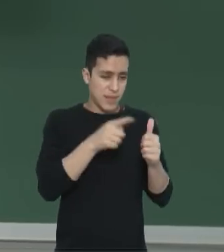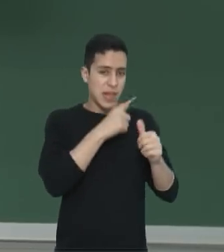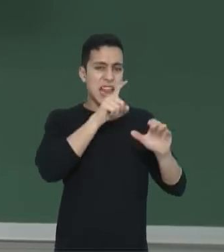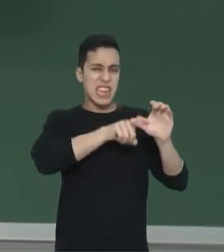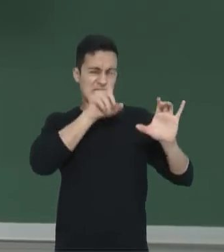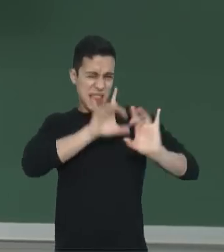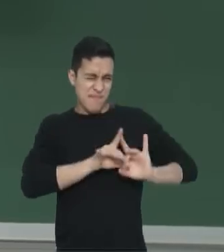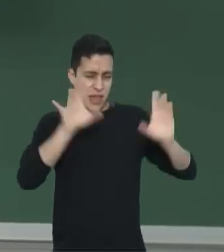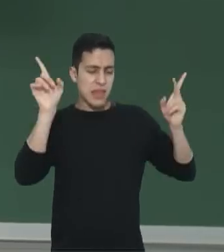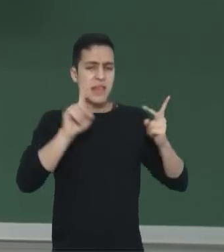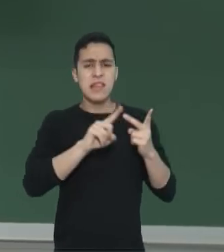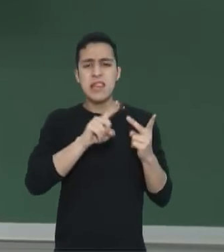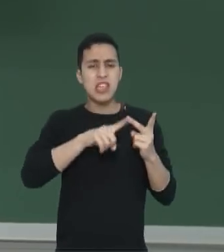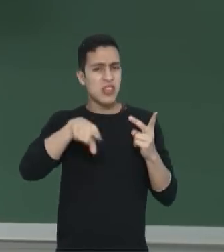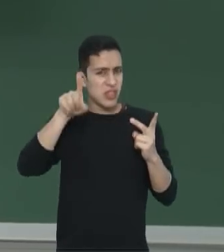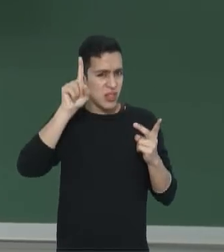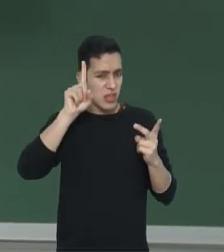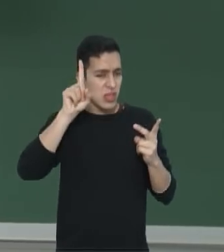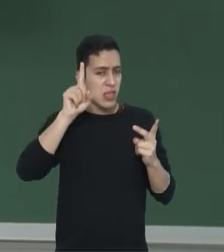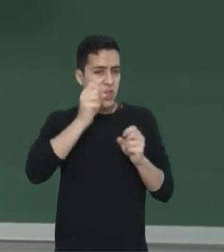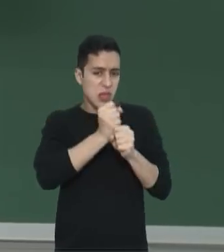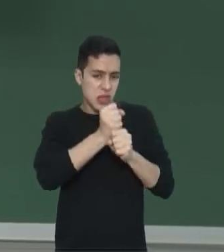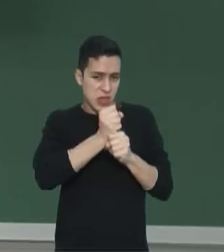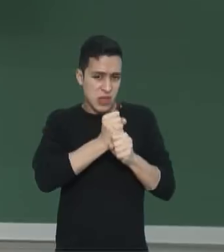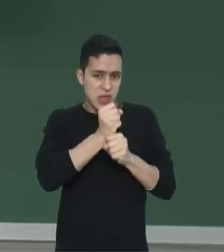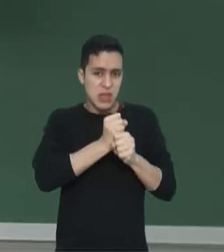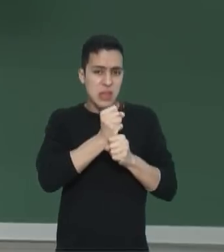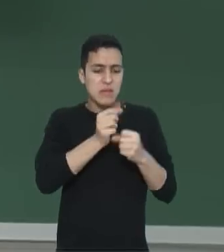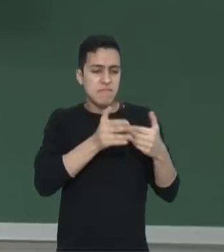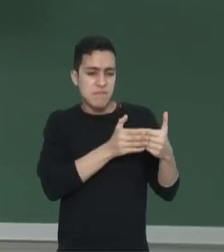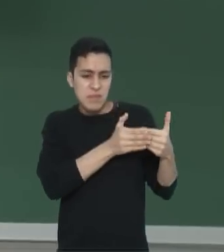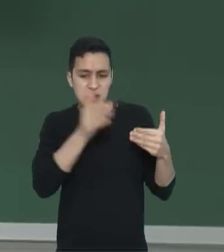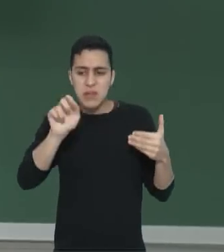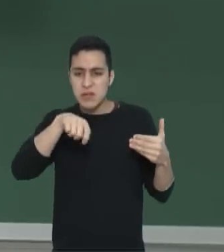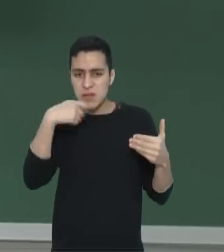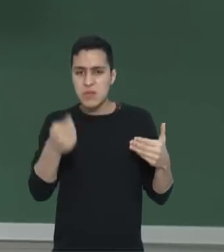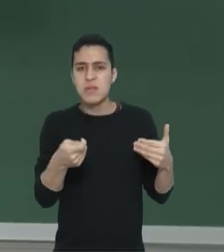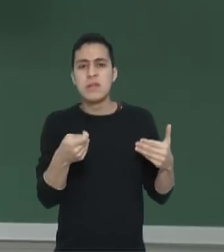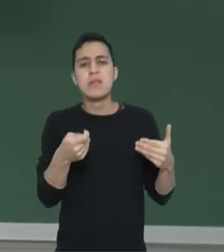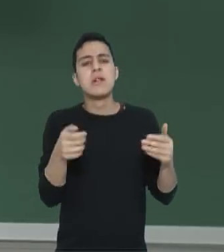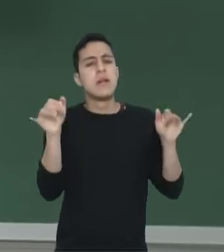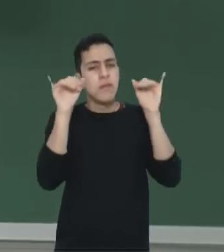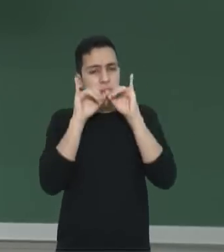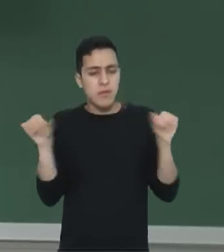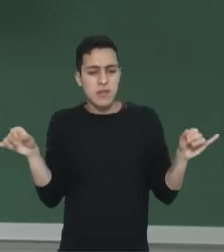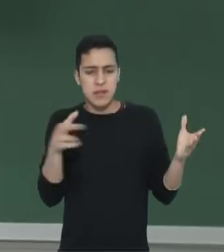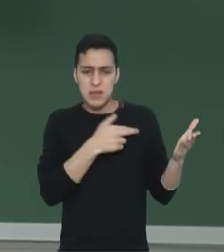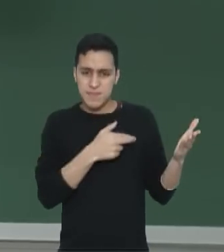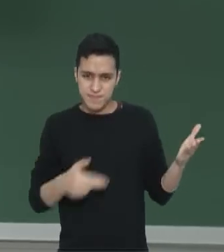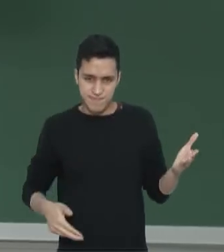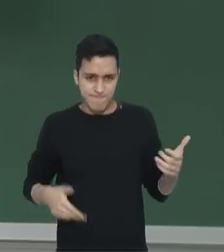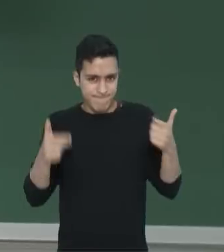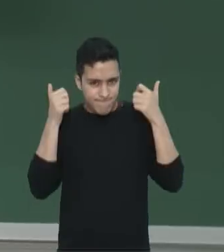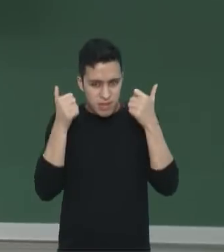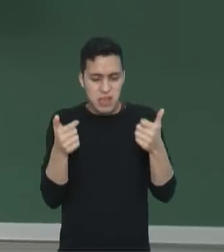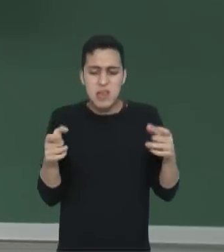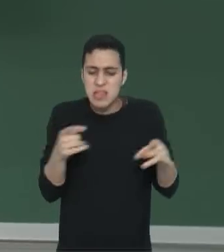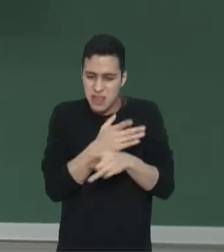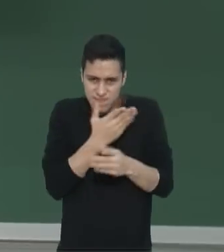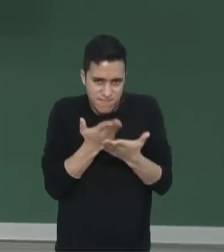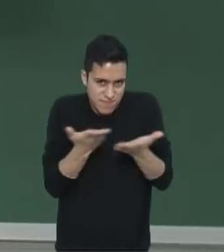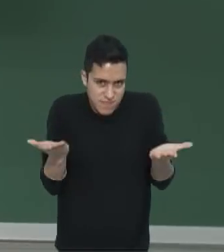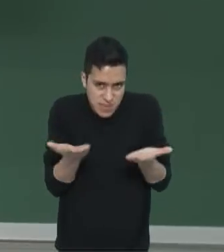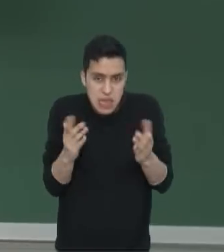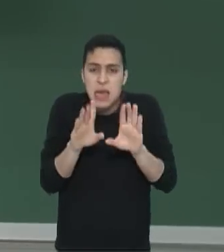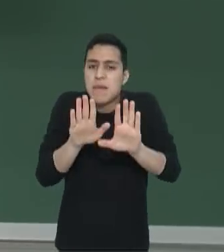e a data, o ano subsequente aí da proclamação da República. Estamos chegando ao fim da nossa